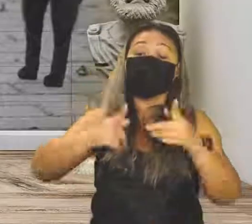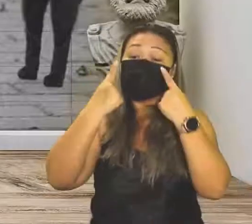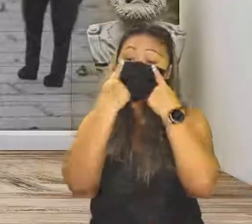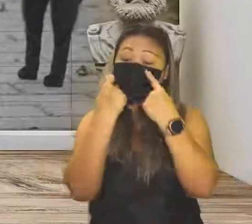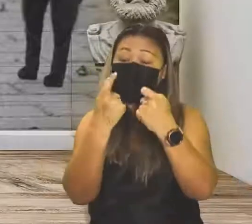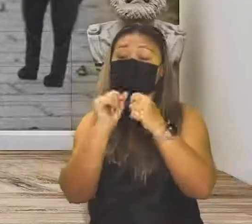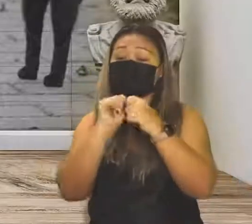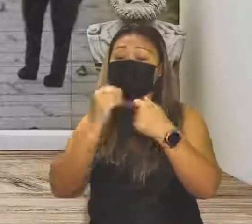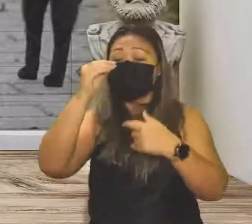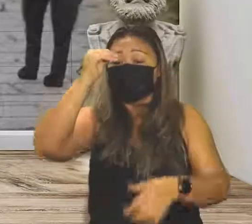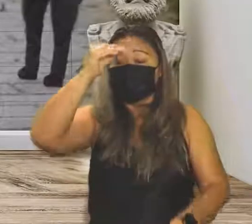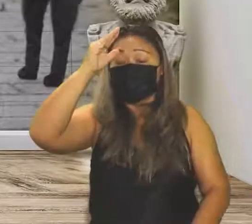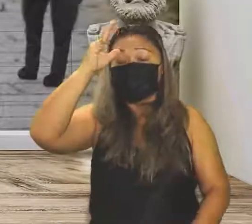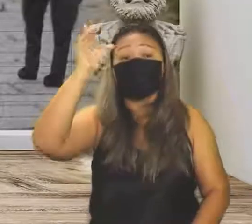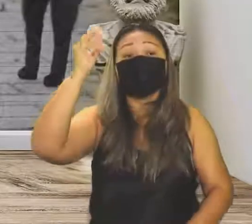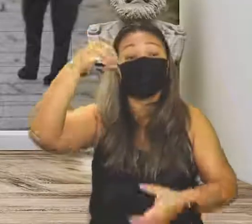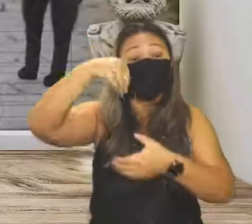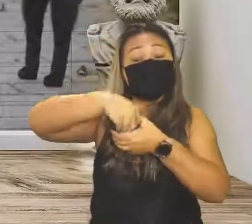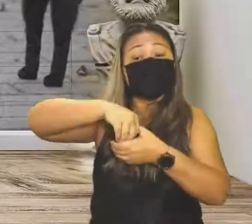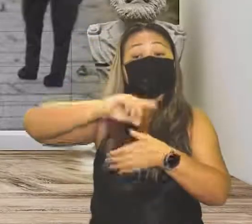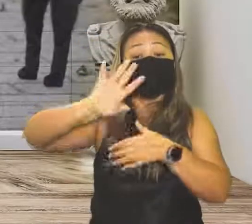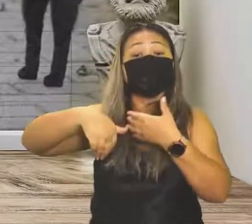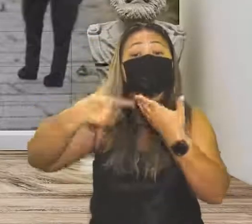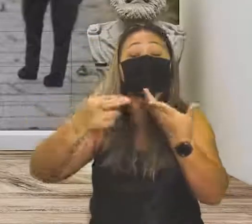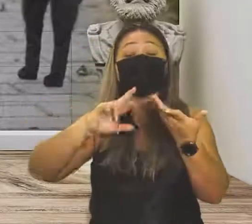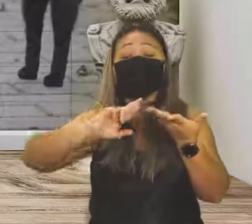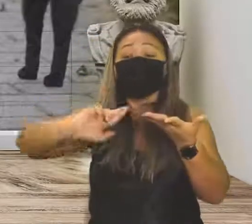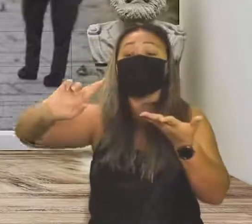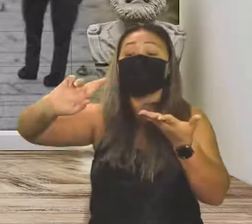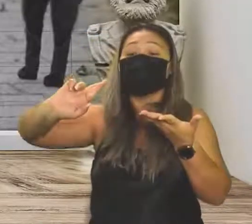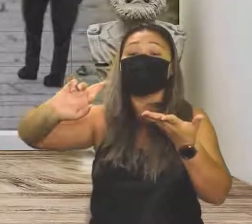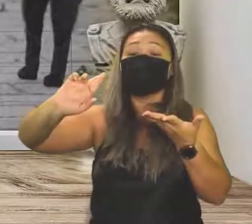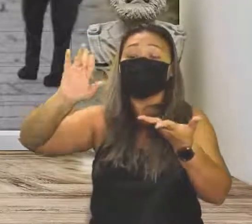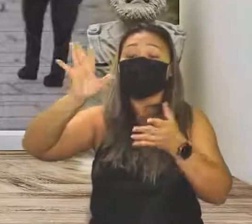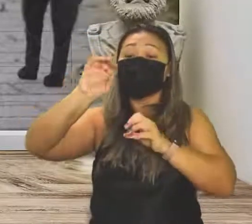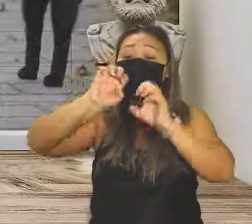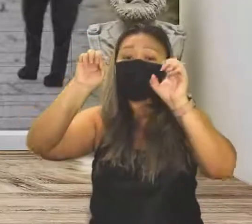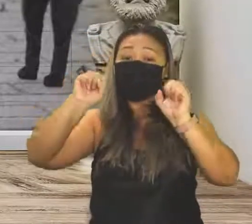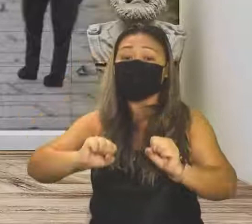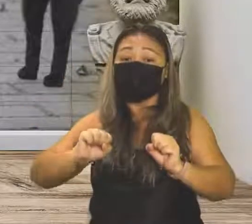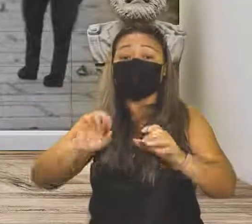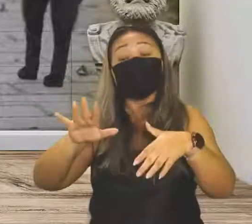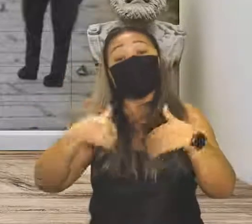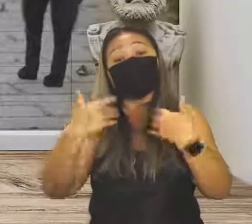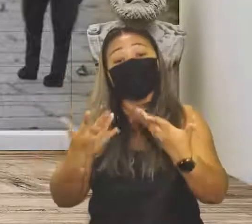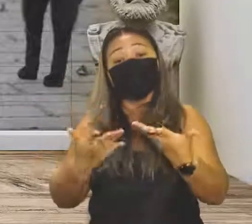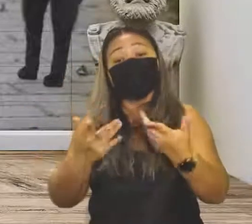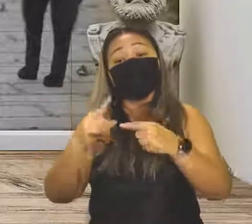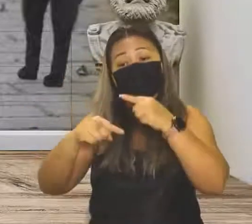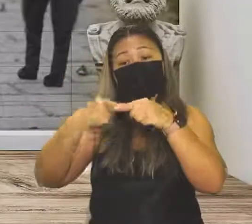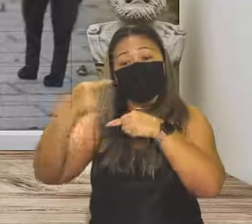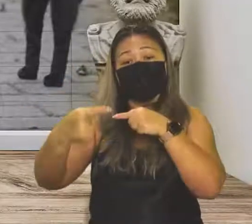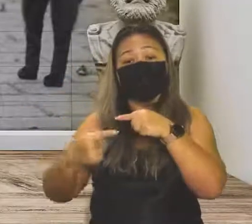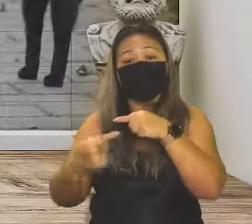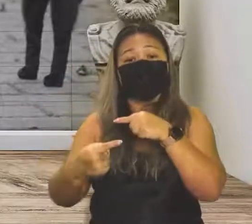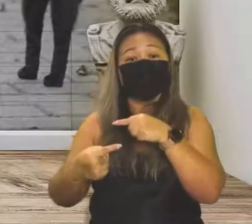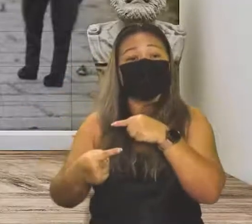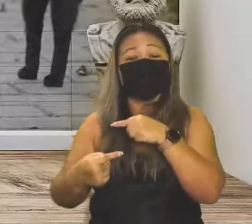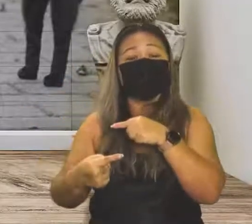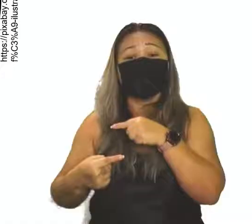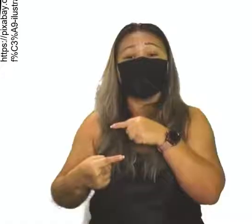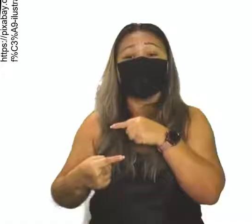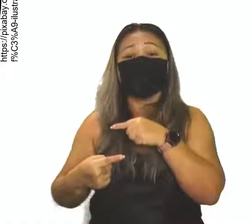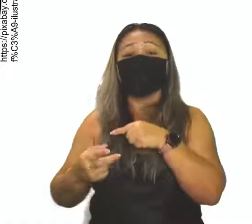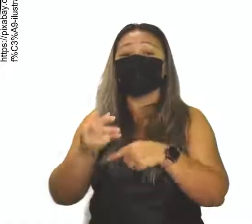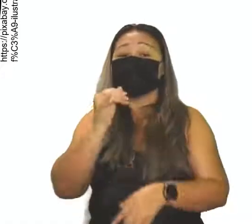interessante o conhecimento, viu? E dentro desse conhecimento religioso surgiu outro conhecimento sistemático, que iremos ver lá na frente.